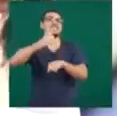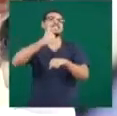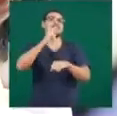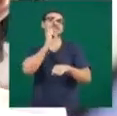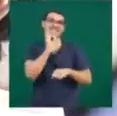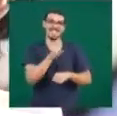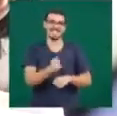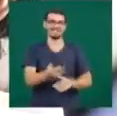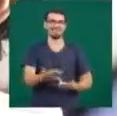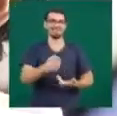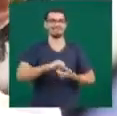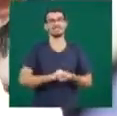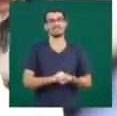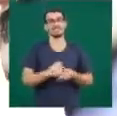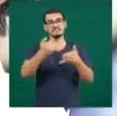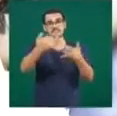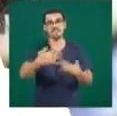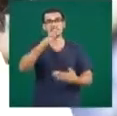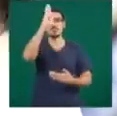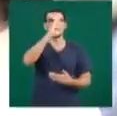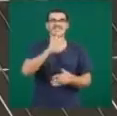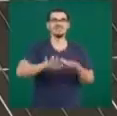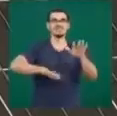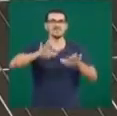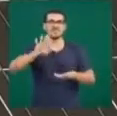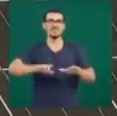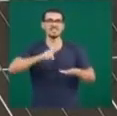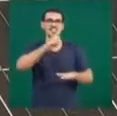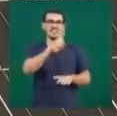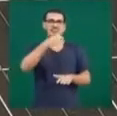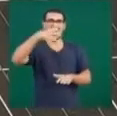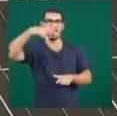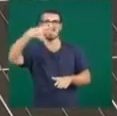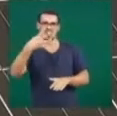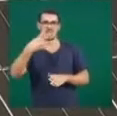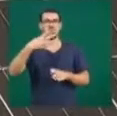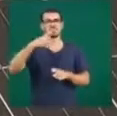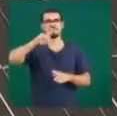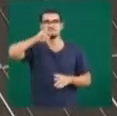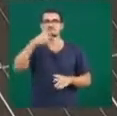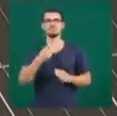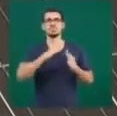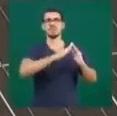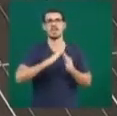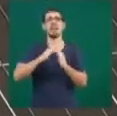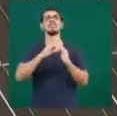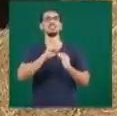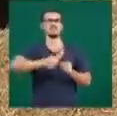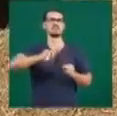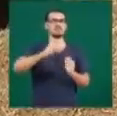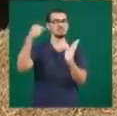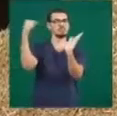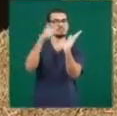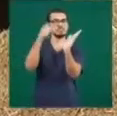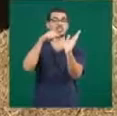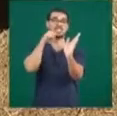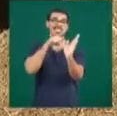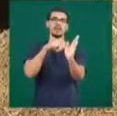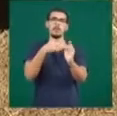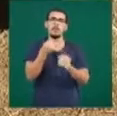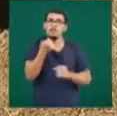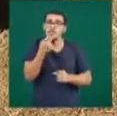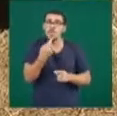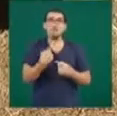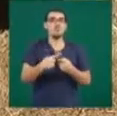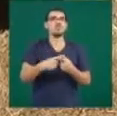Segundo ele, no Brasil, existem aproximadamente 14 mil casas com painel fotovoltaico de silício. Número pequeno se comparado